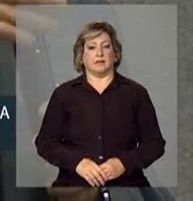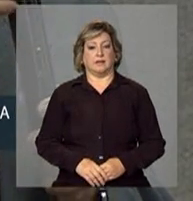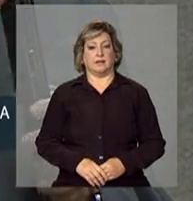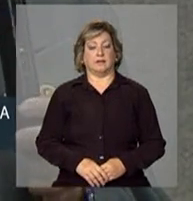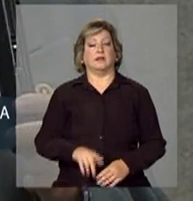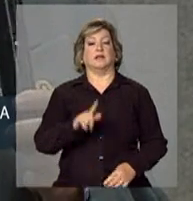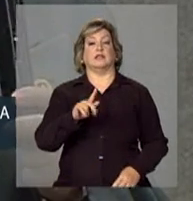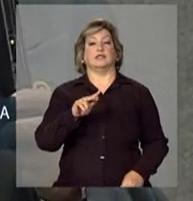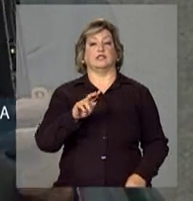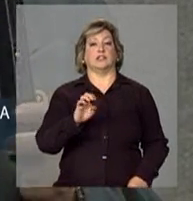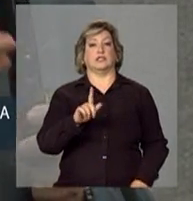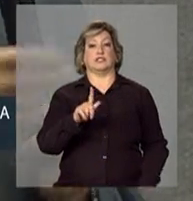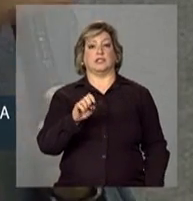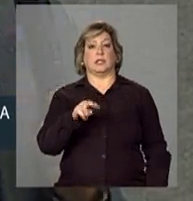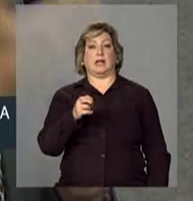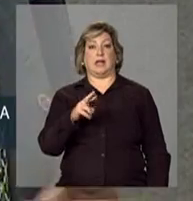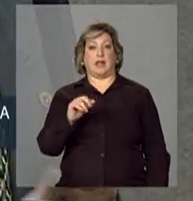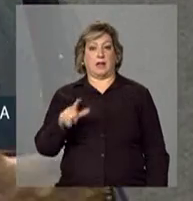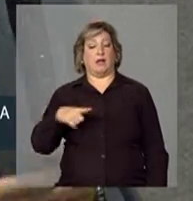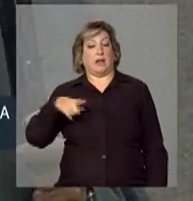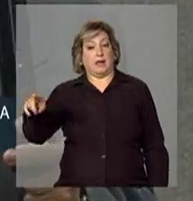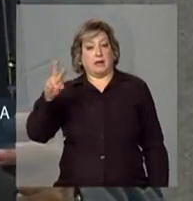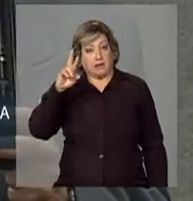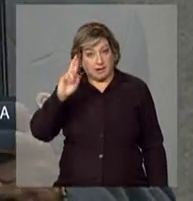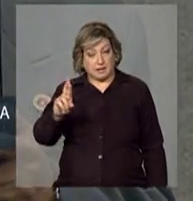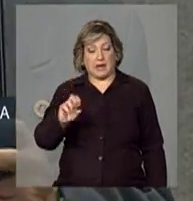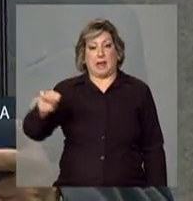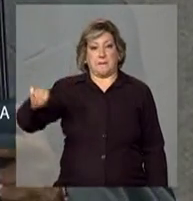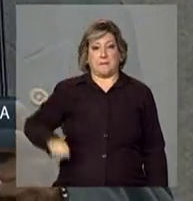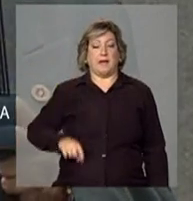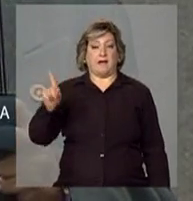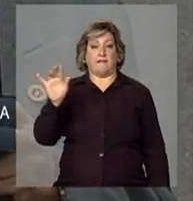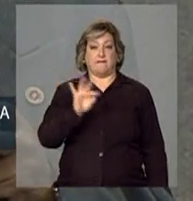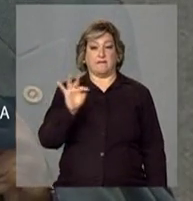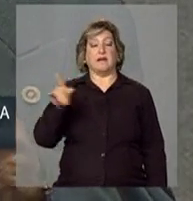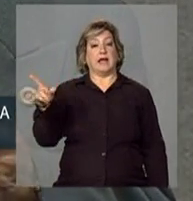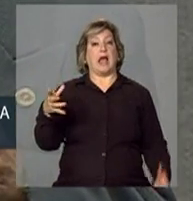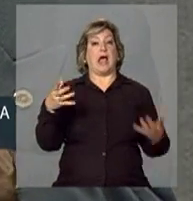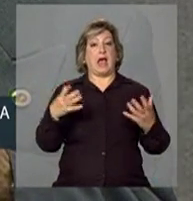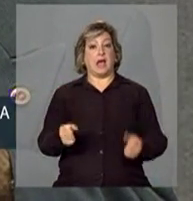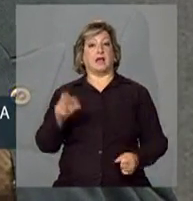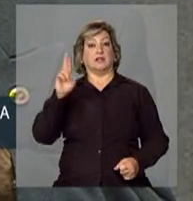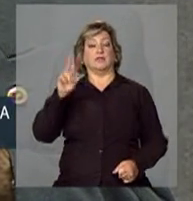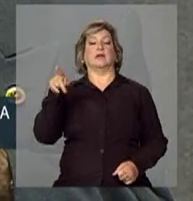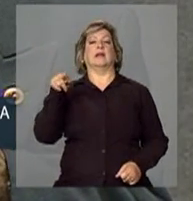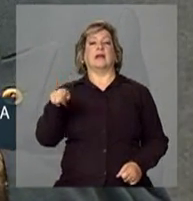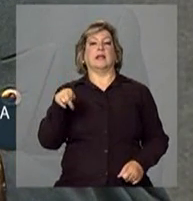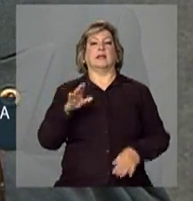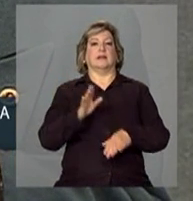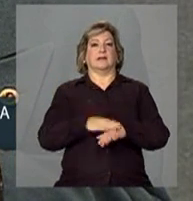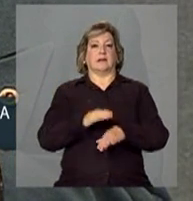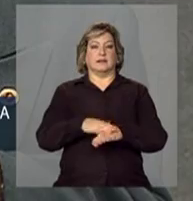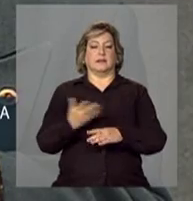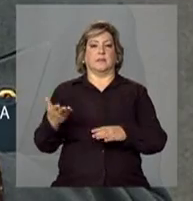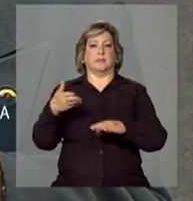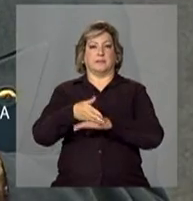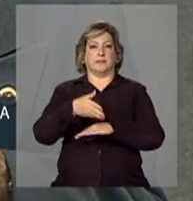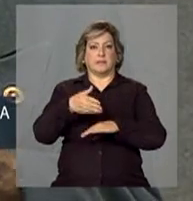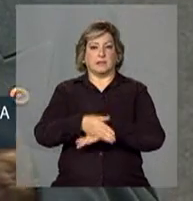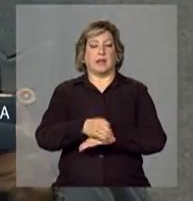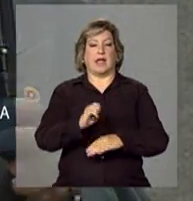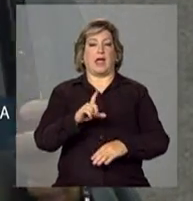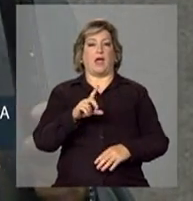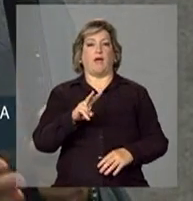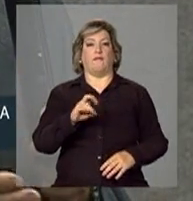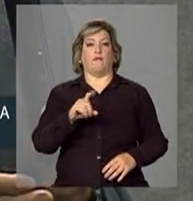O general, que era o representante da Embaixada da França, assumiu que ele, que era participante da evolução